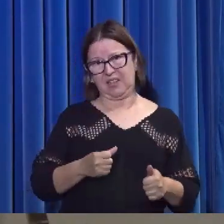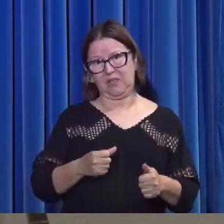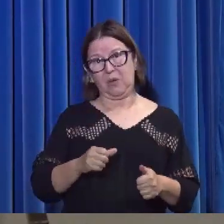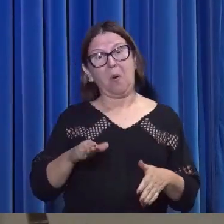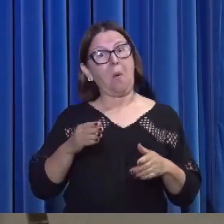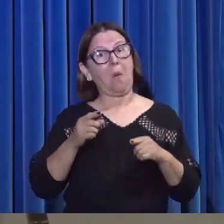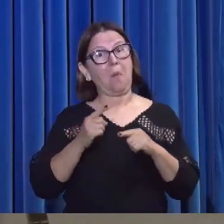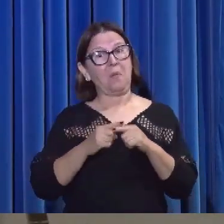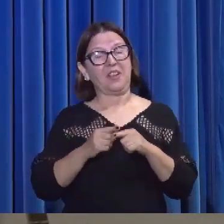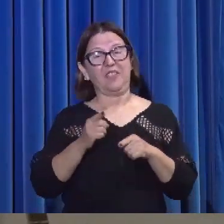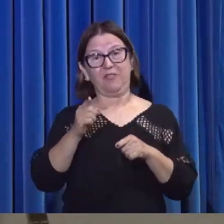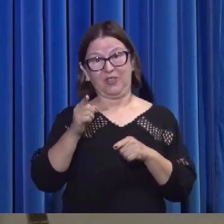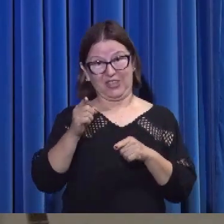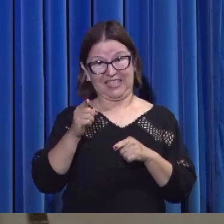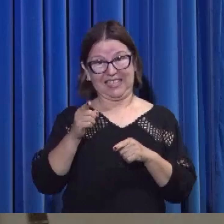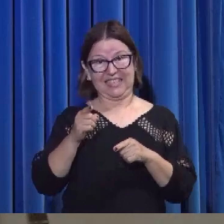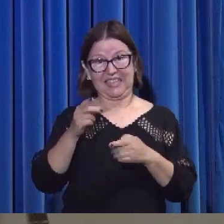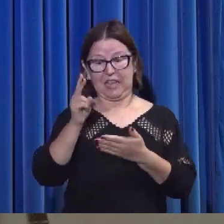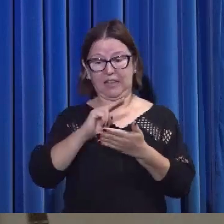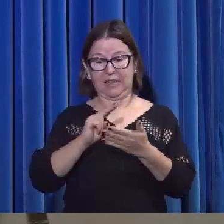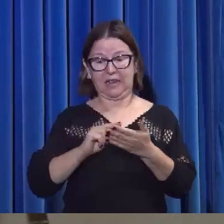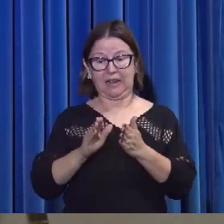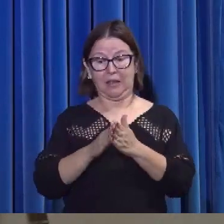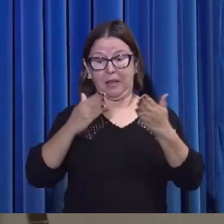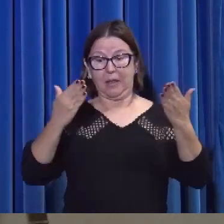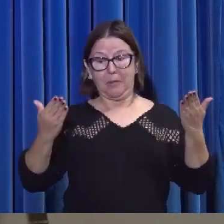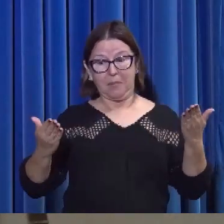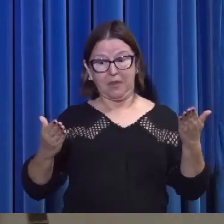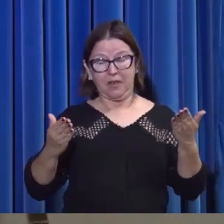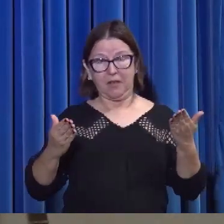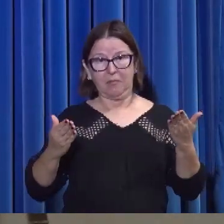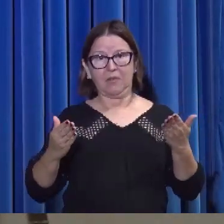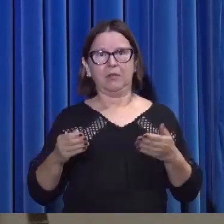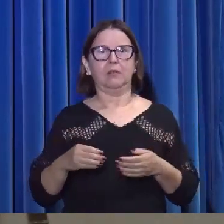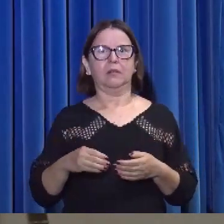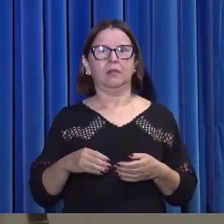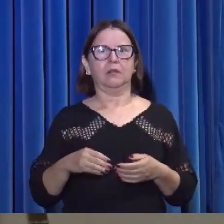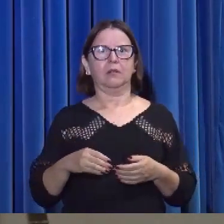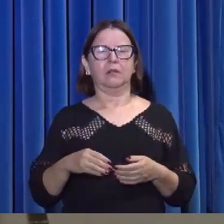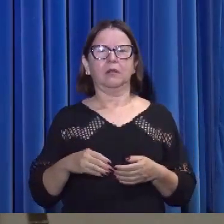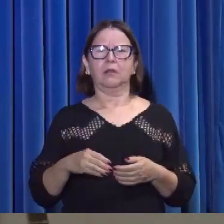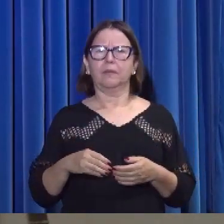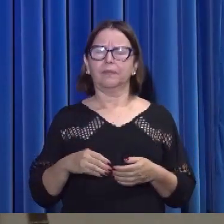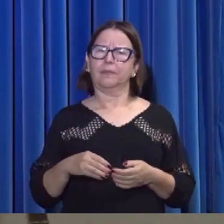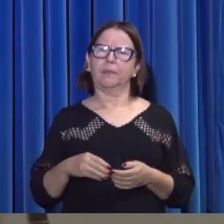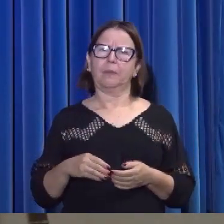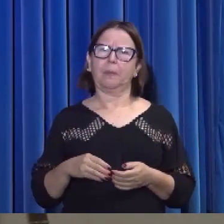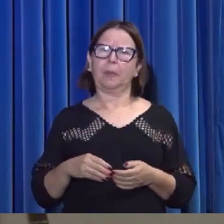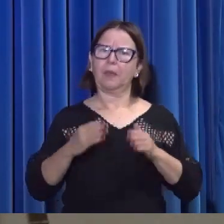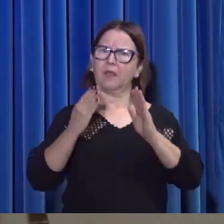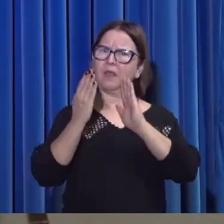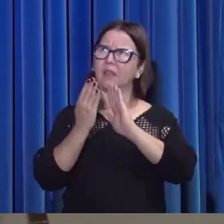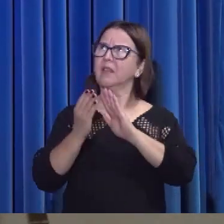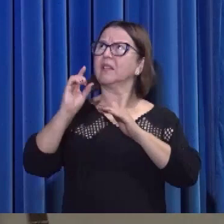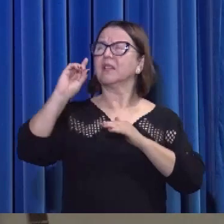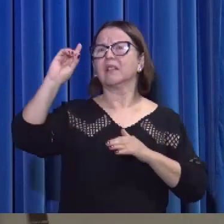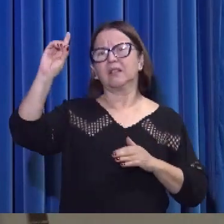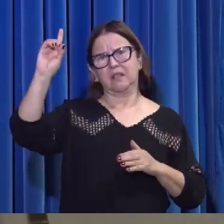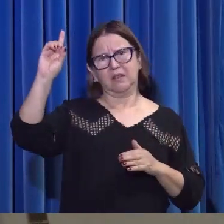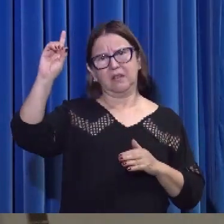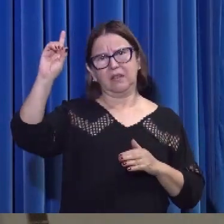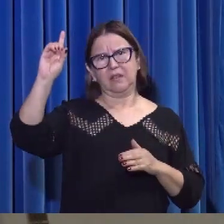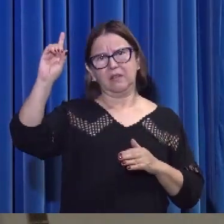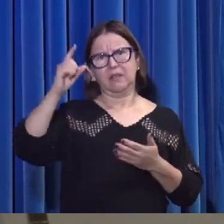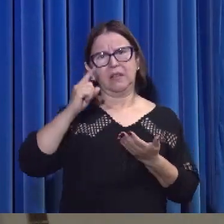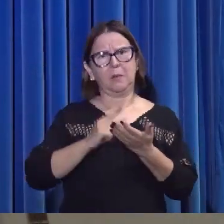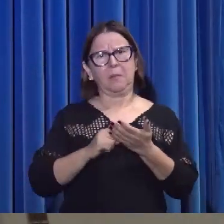faz aquilo. Cuidado com isso, examine o seu coração. Coloque-se diante de Deus e fala: sonda-me,